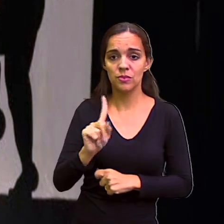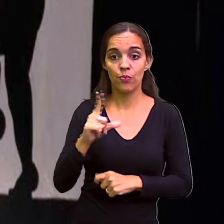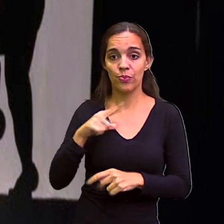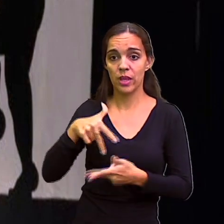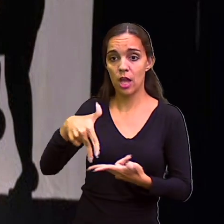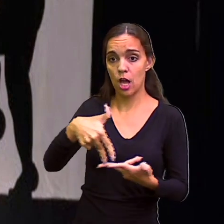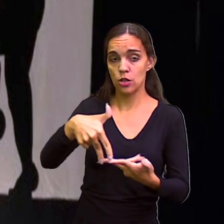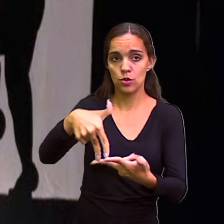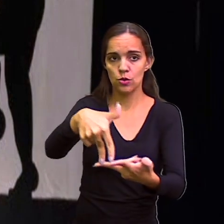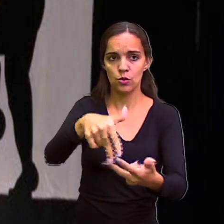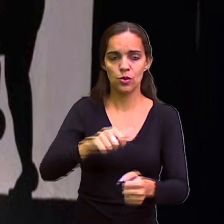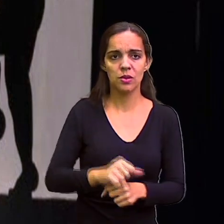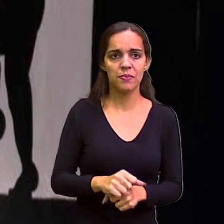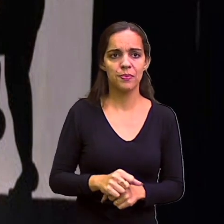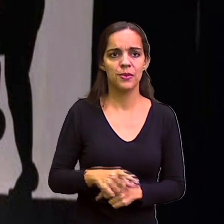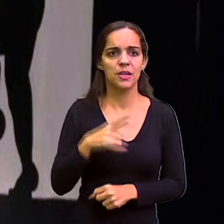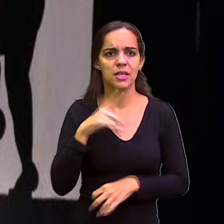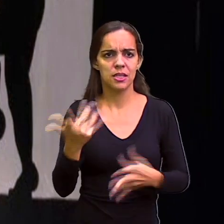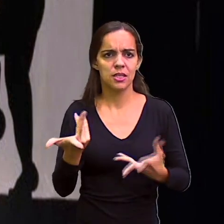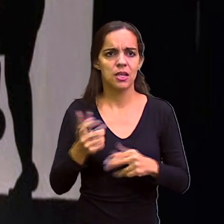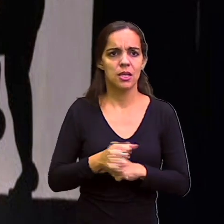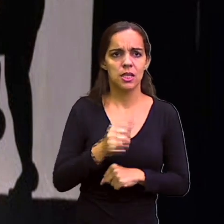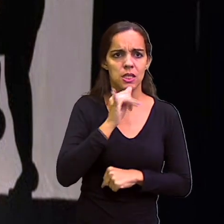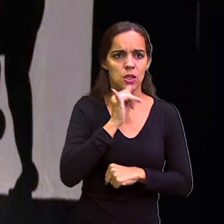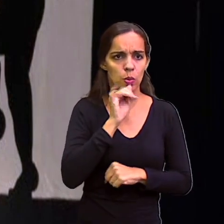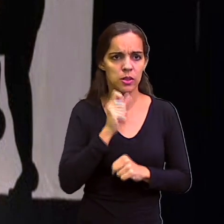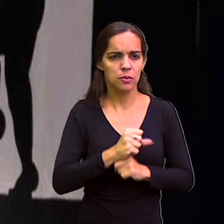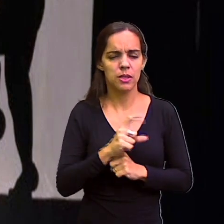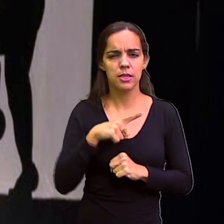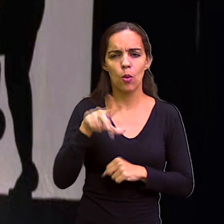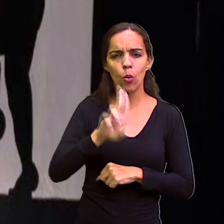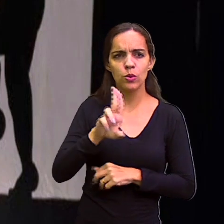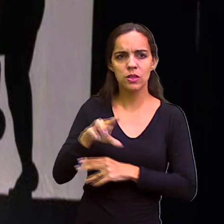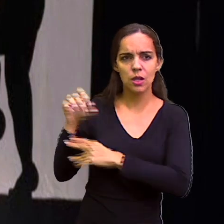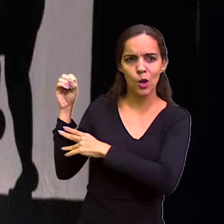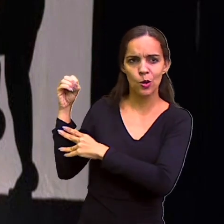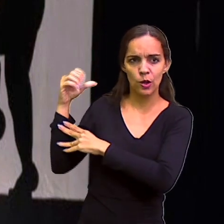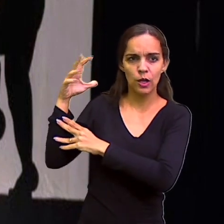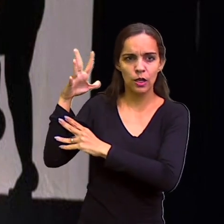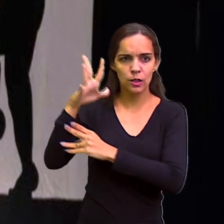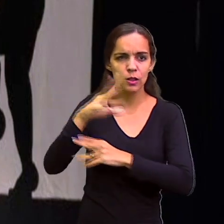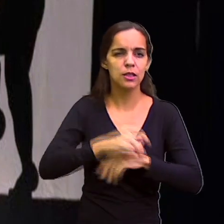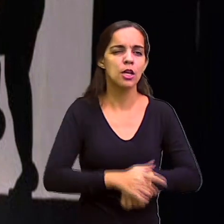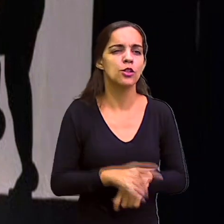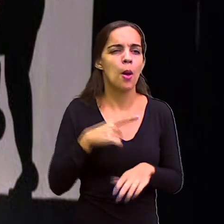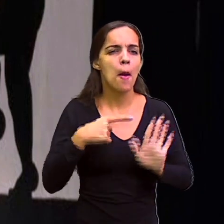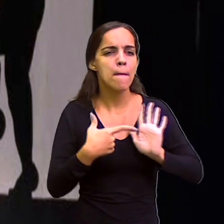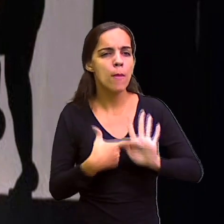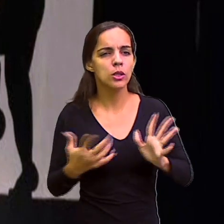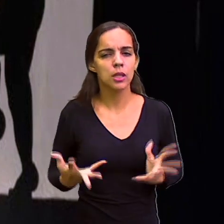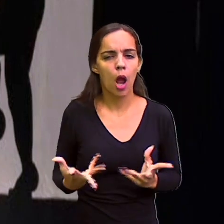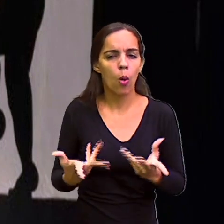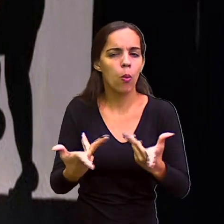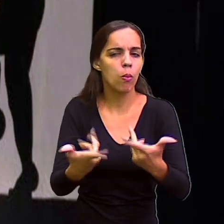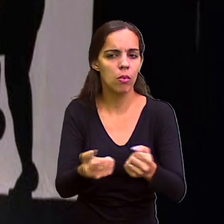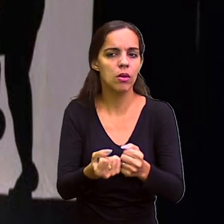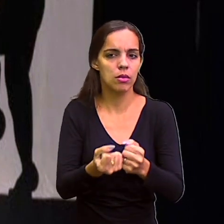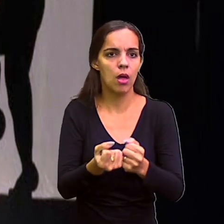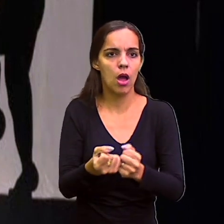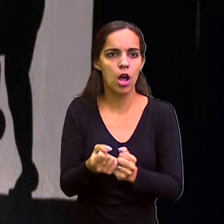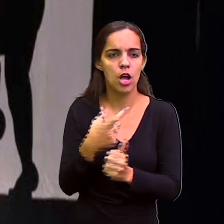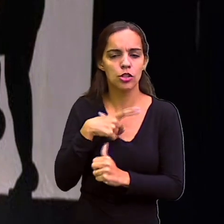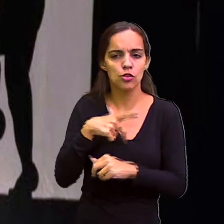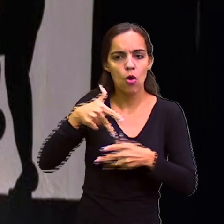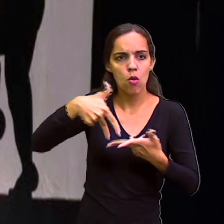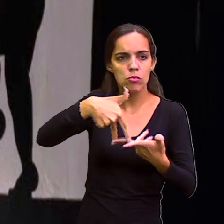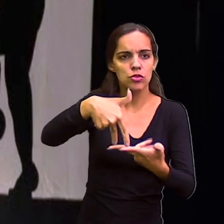sombra. Dessa forma, os níveis de intensidade de luz irão determinar a qualidade da sombra. Com